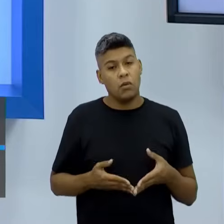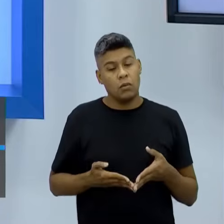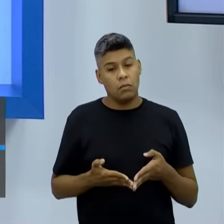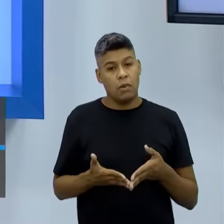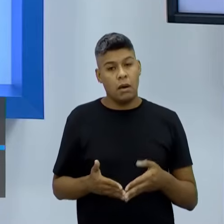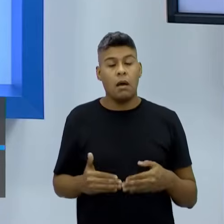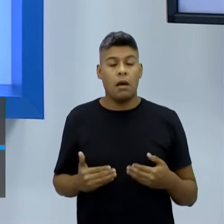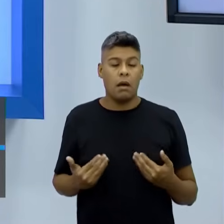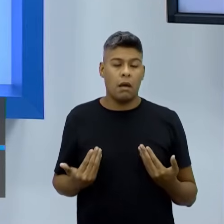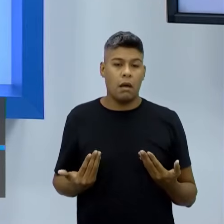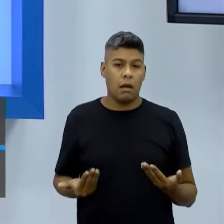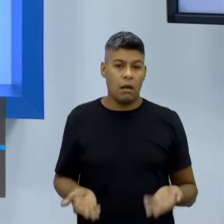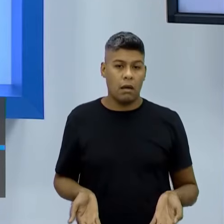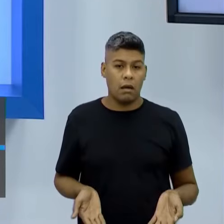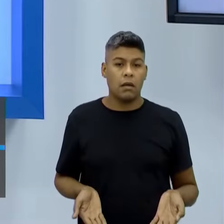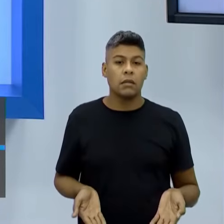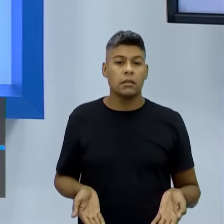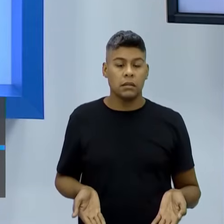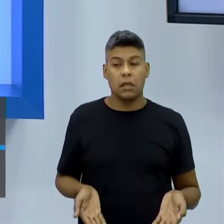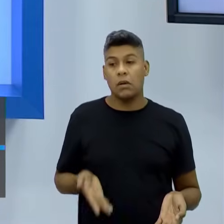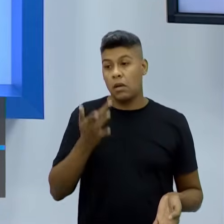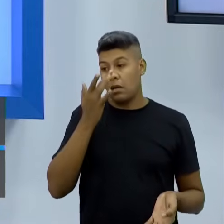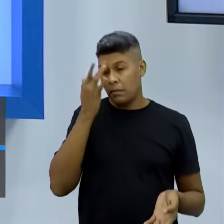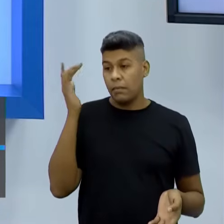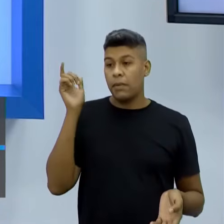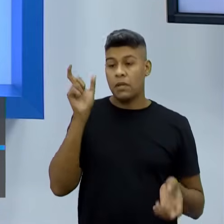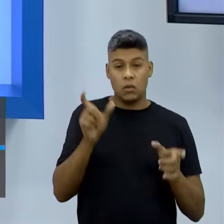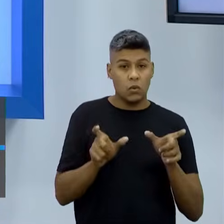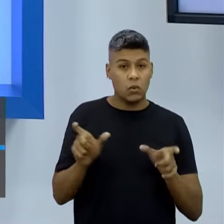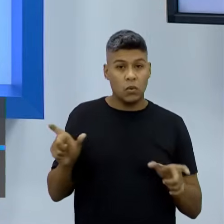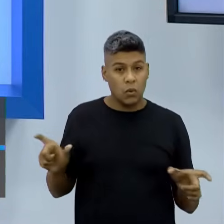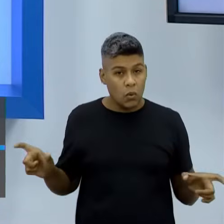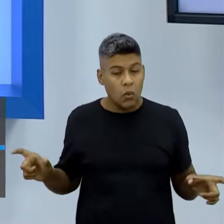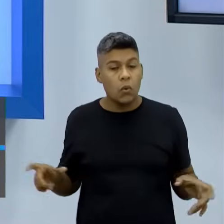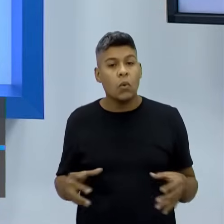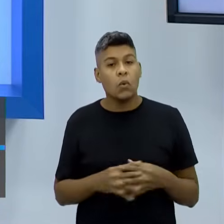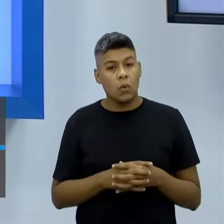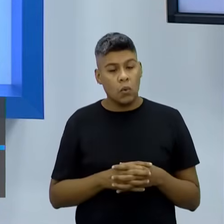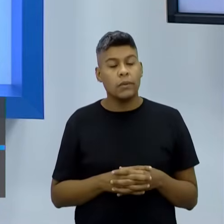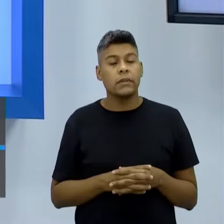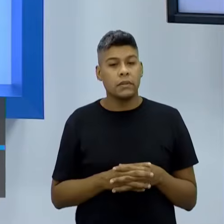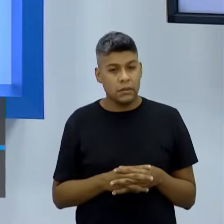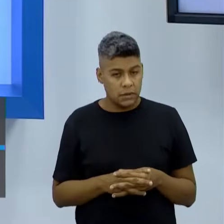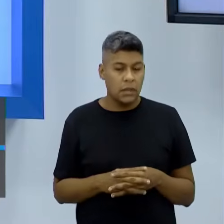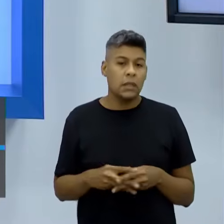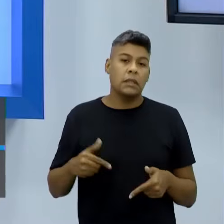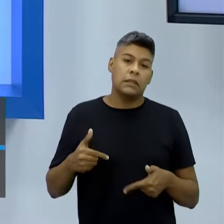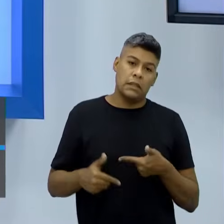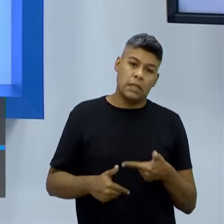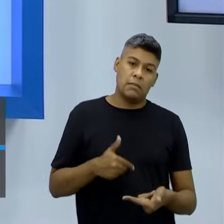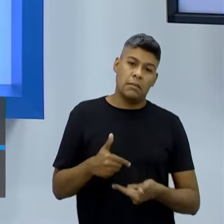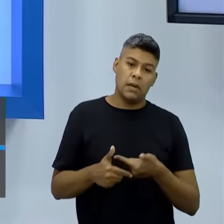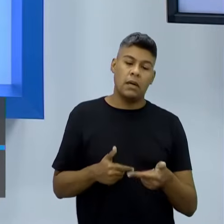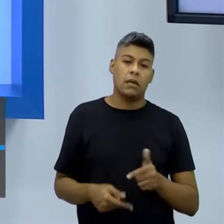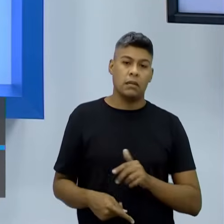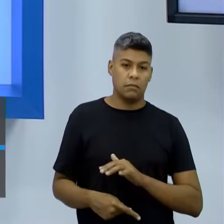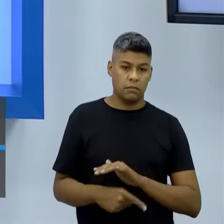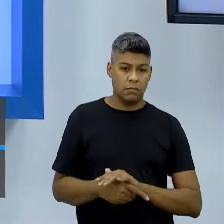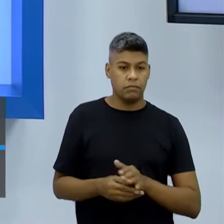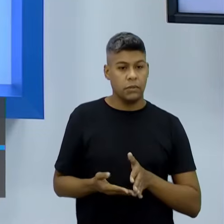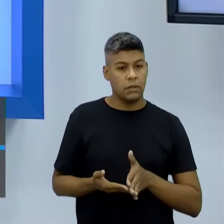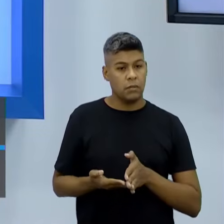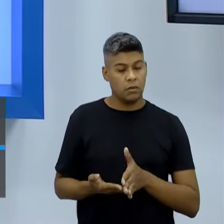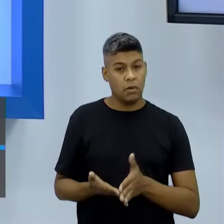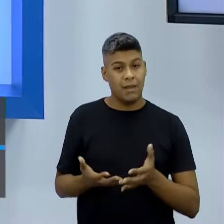então esses indivíduos, né, esses marinheiros, essas pessoas, né, que trabalhavam então com essas embarcações